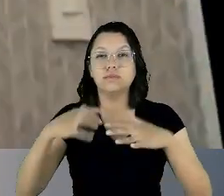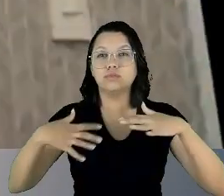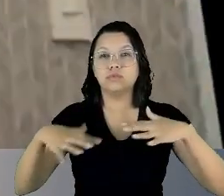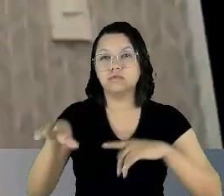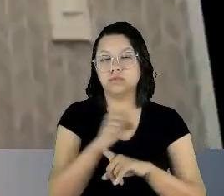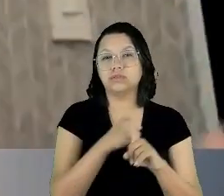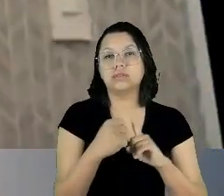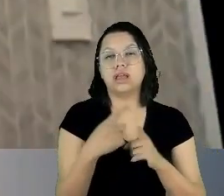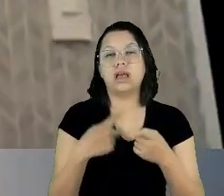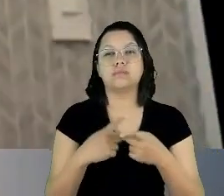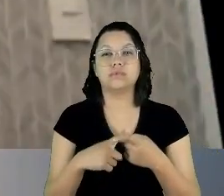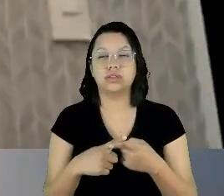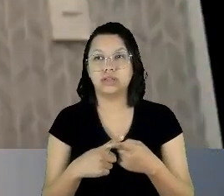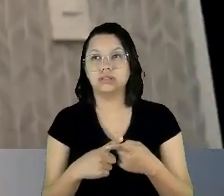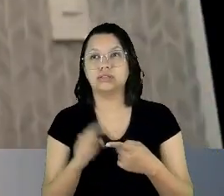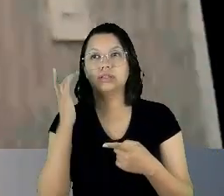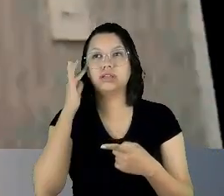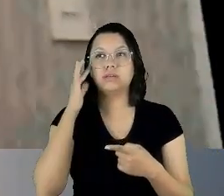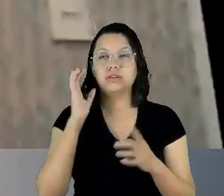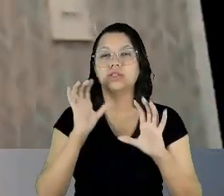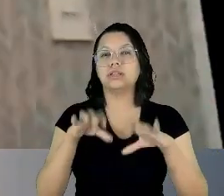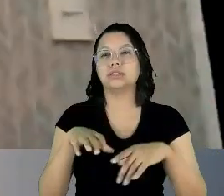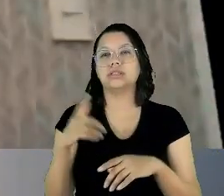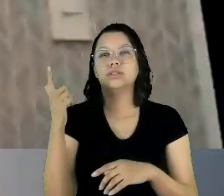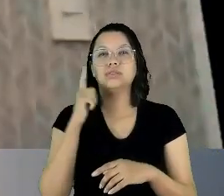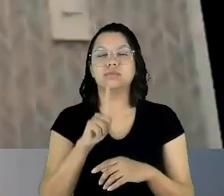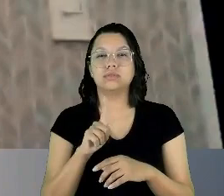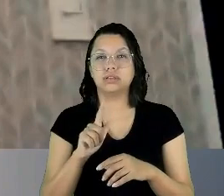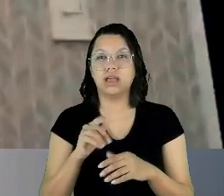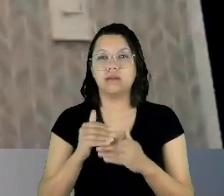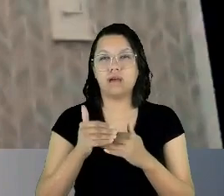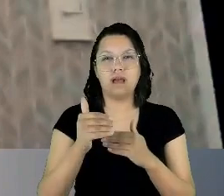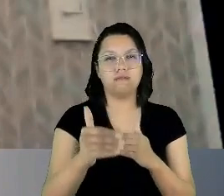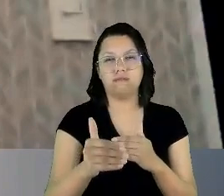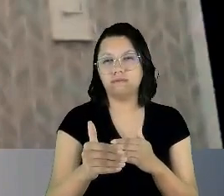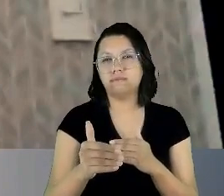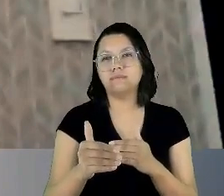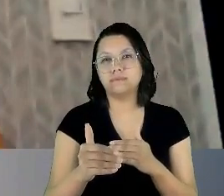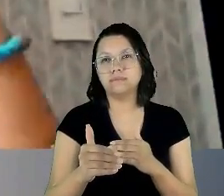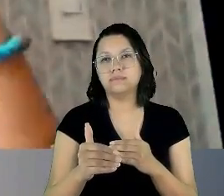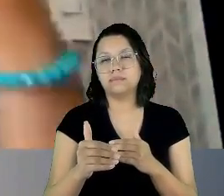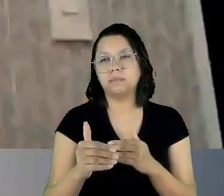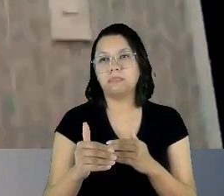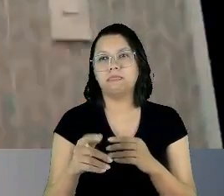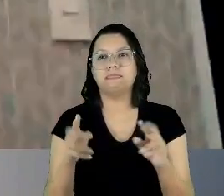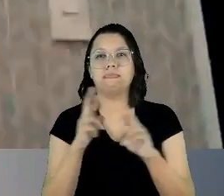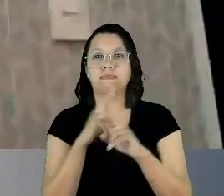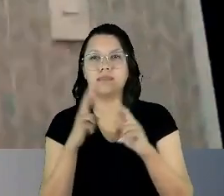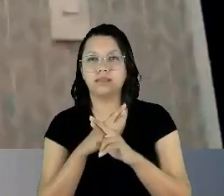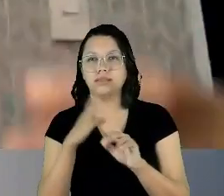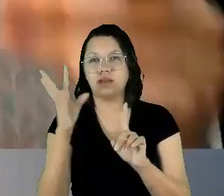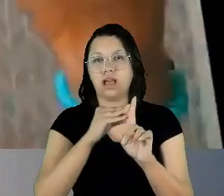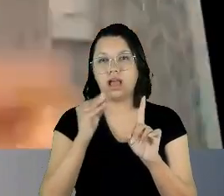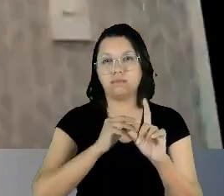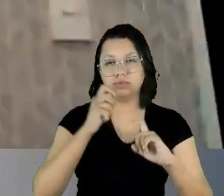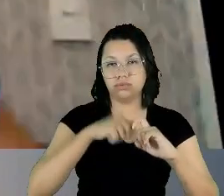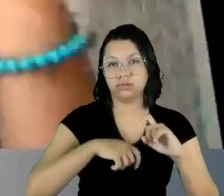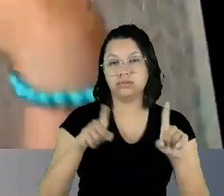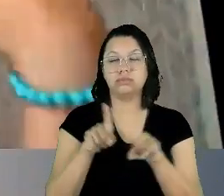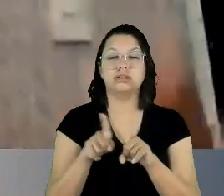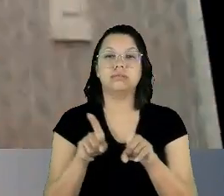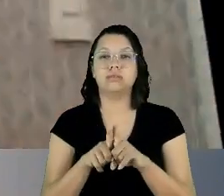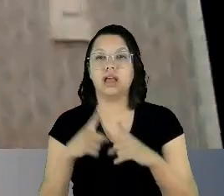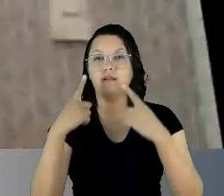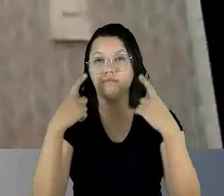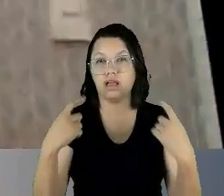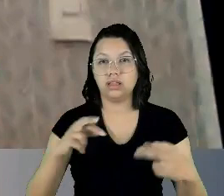movimentos sociais. Porque eu acho que assim a gente vai conseguir um progresso, né, tanto em relação à importunação sexual, quanto em